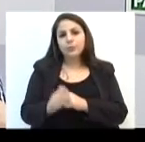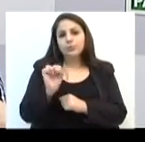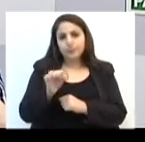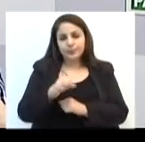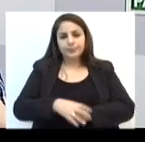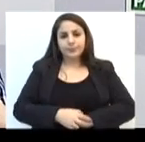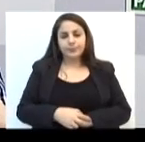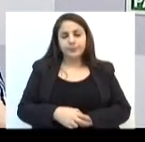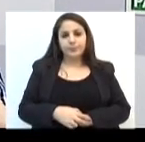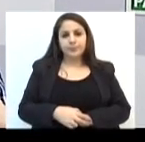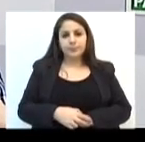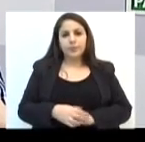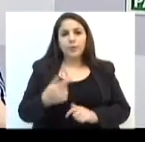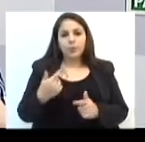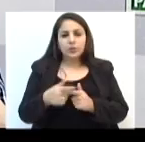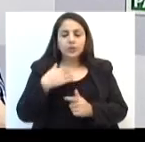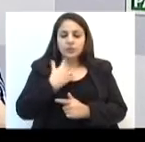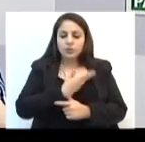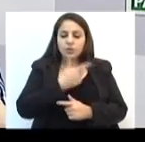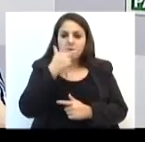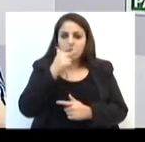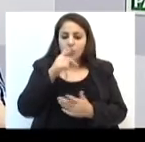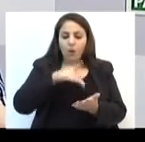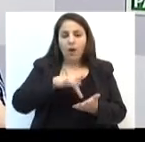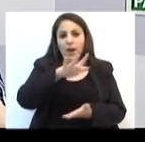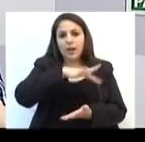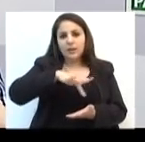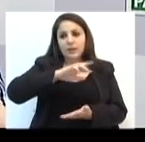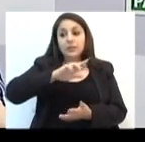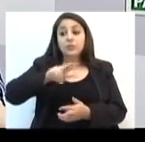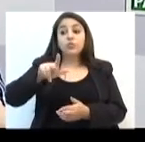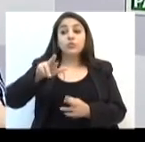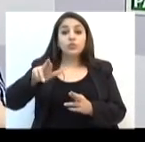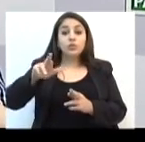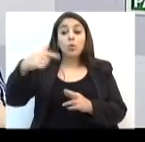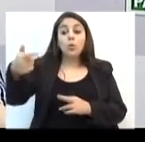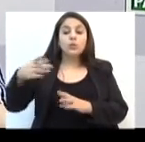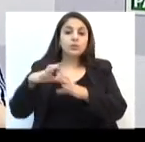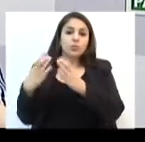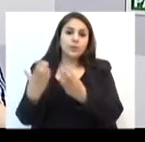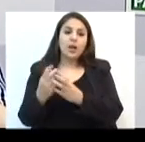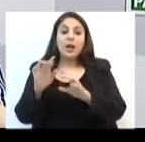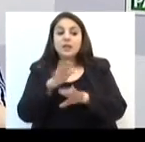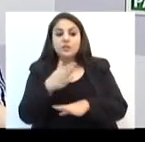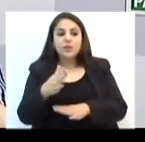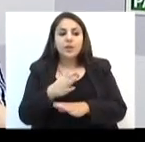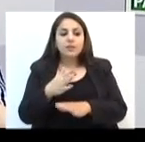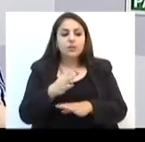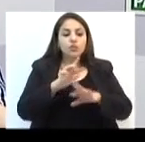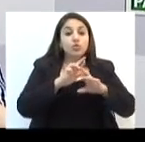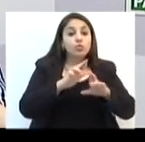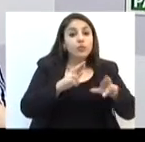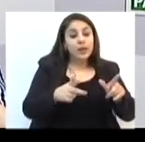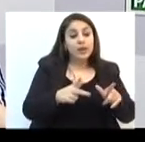Passo Fundo, porque vivemos a mesma realidade de outras comunidades. Talvez não com o mesmo grau de